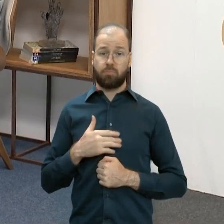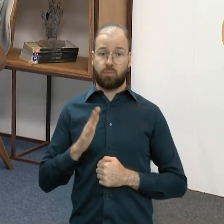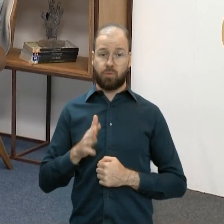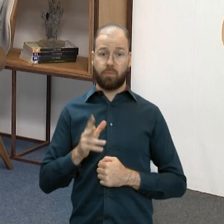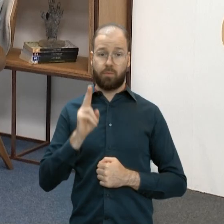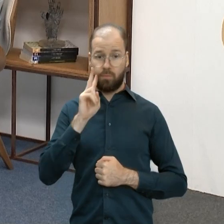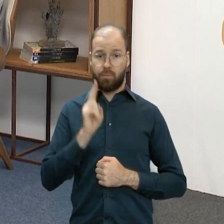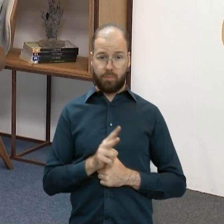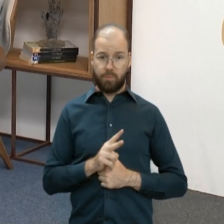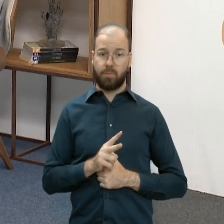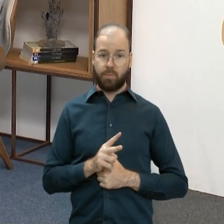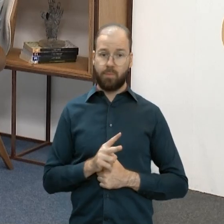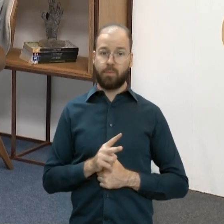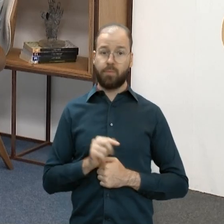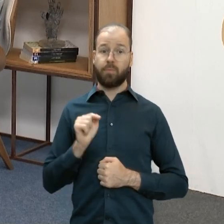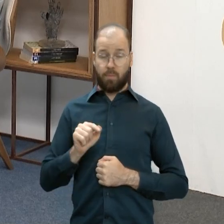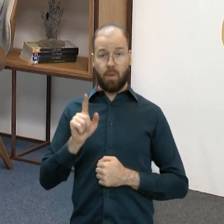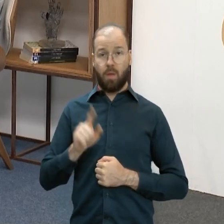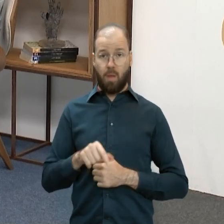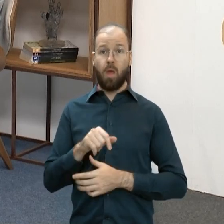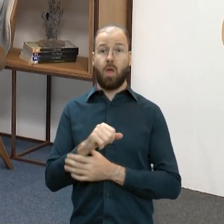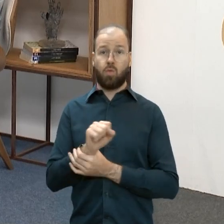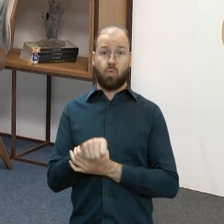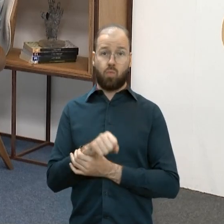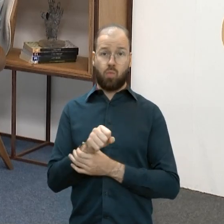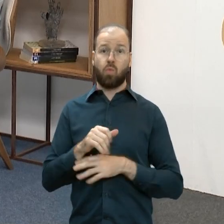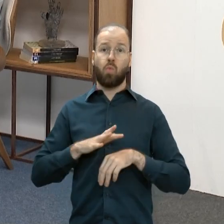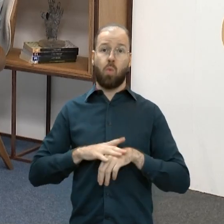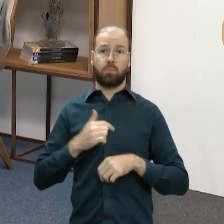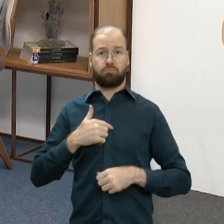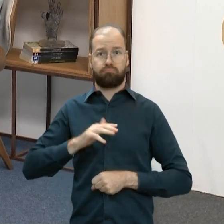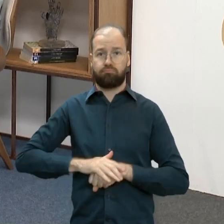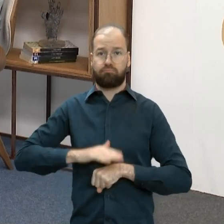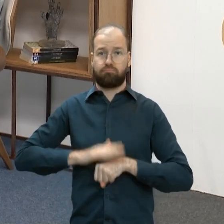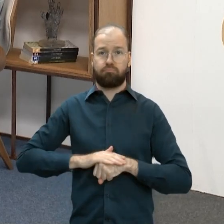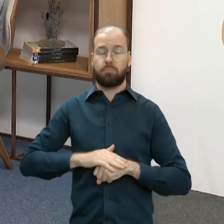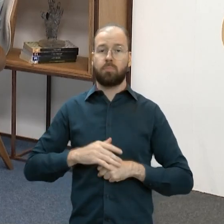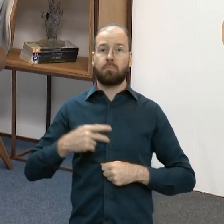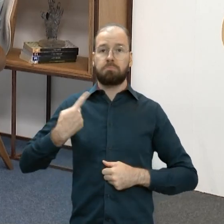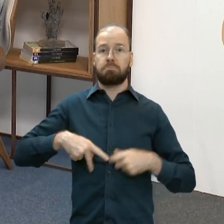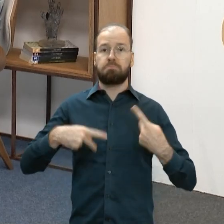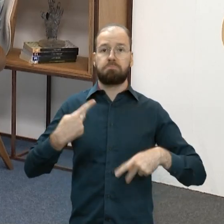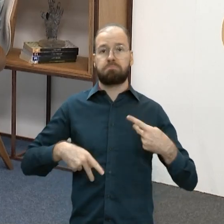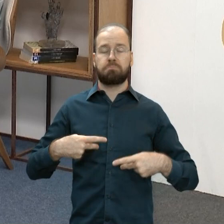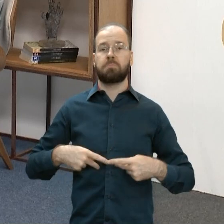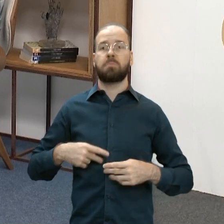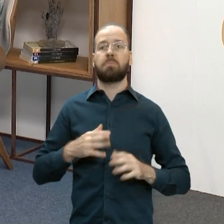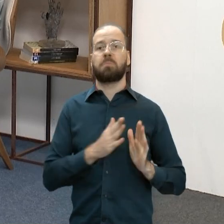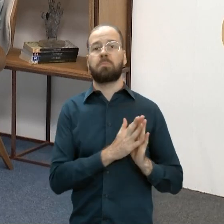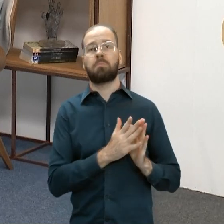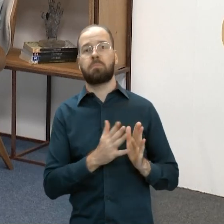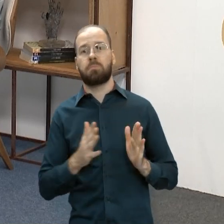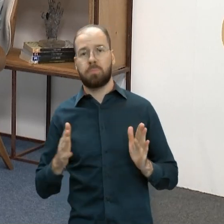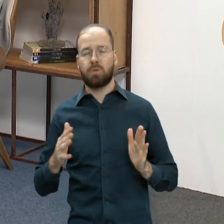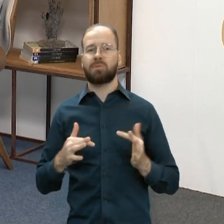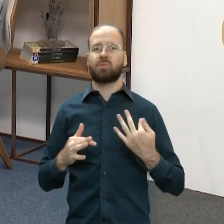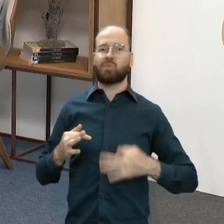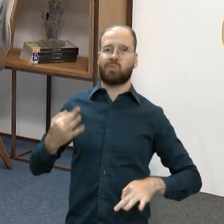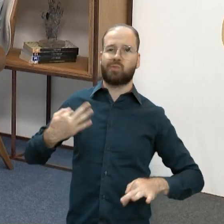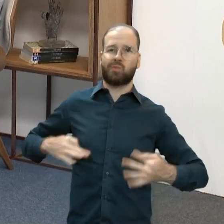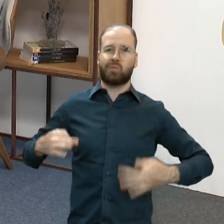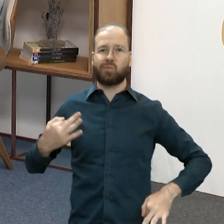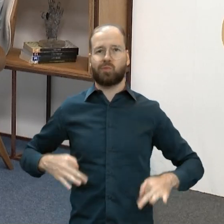né? A fibromialgia é uma doença autoimune, que a pessoa passa a ter com um período, que são dores em